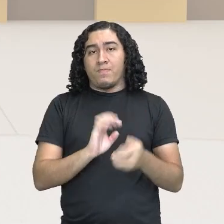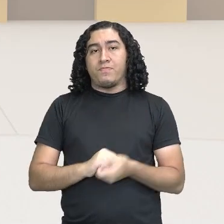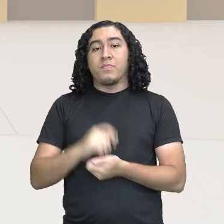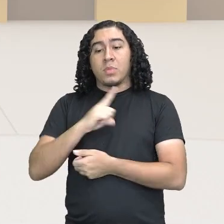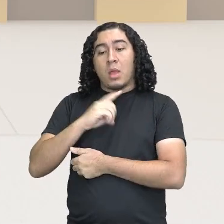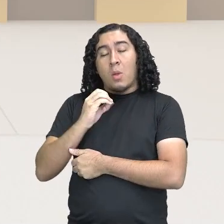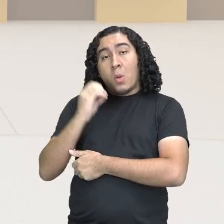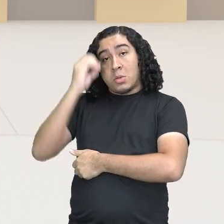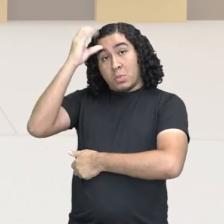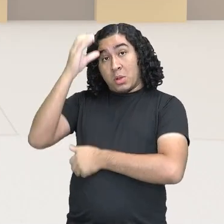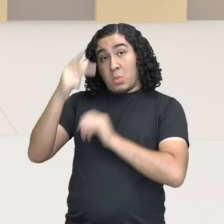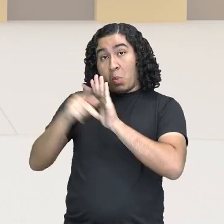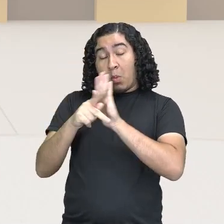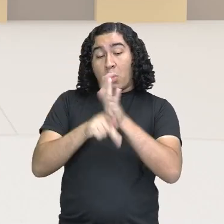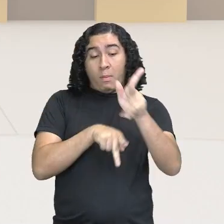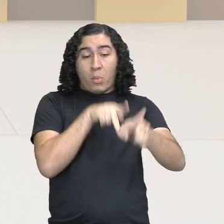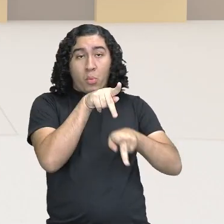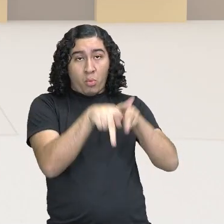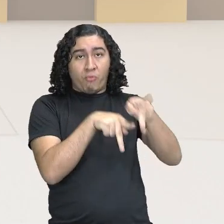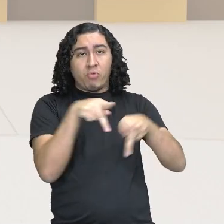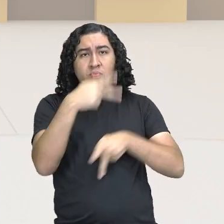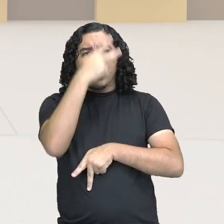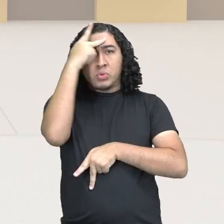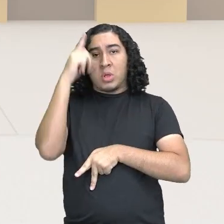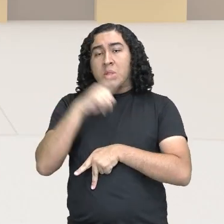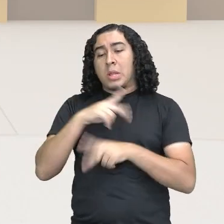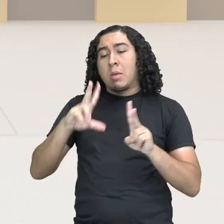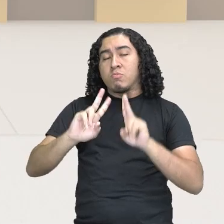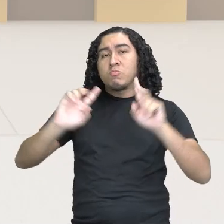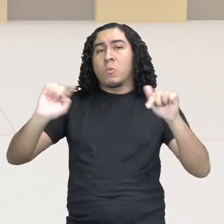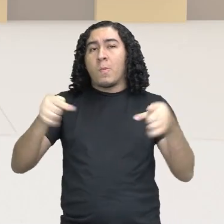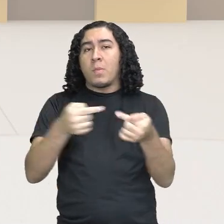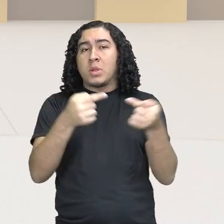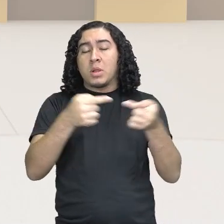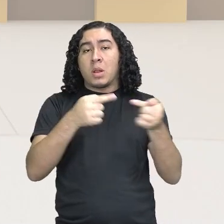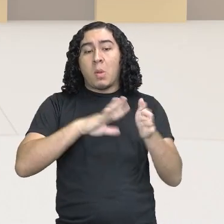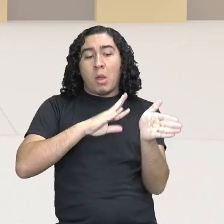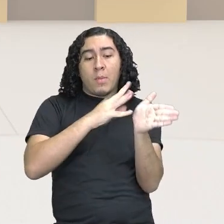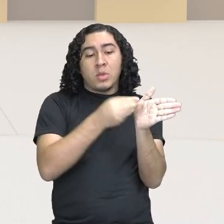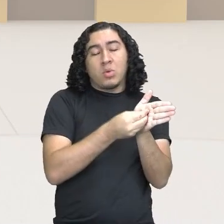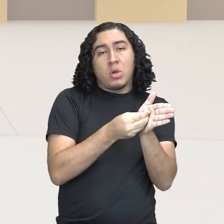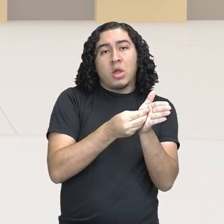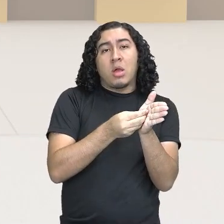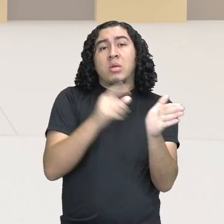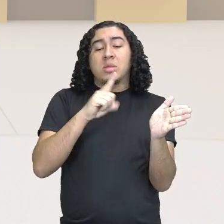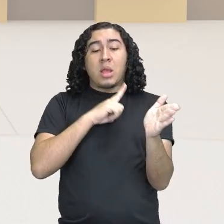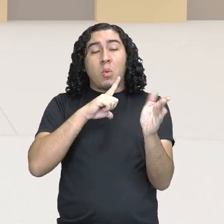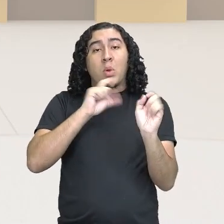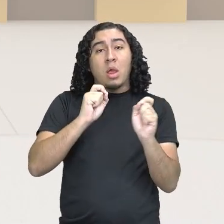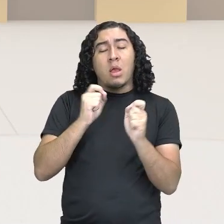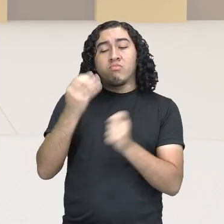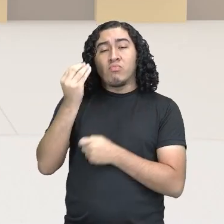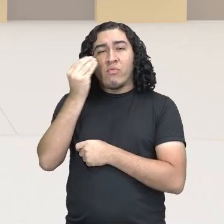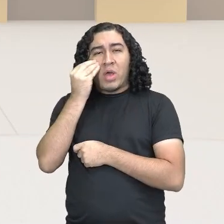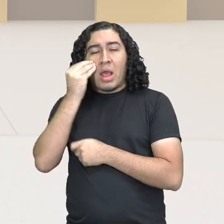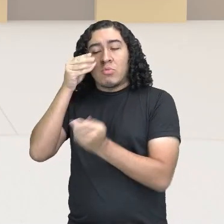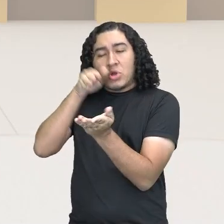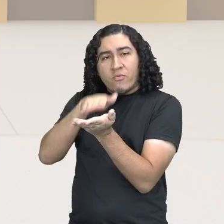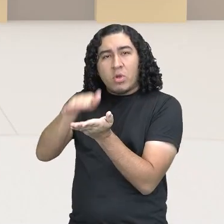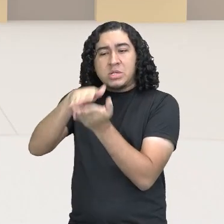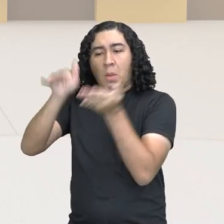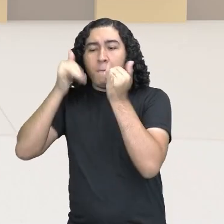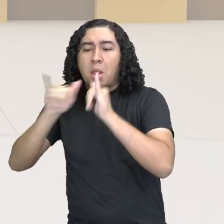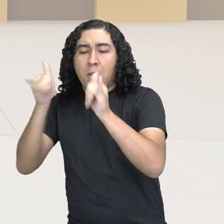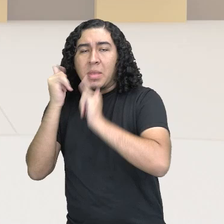conhecimento popular que as pessoas têm ali sobre a região e comparar ele com a divulgação científica,